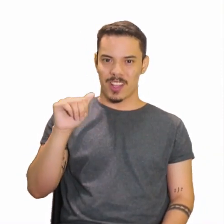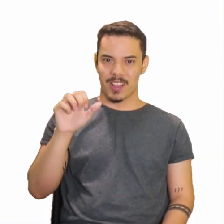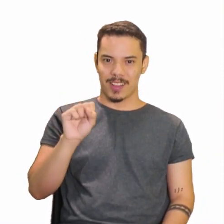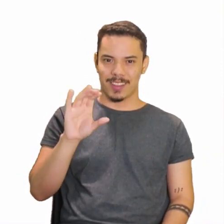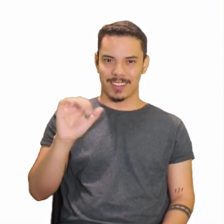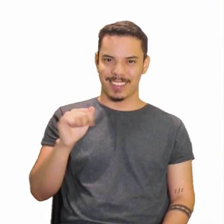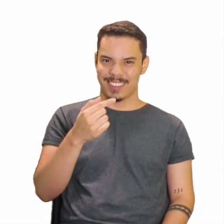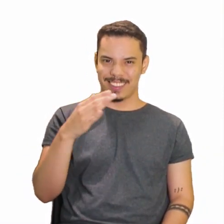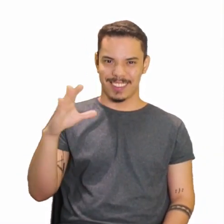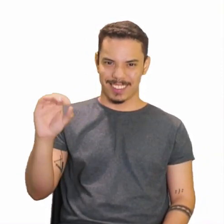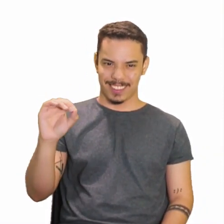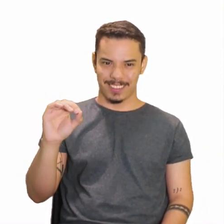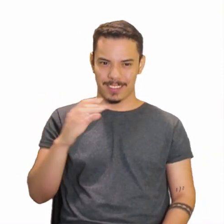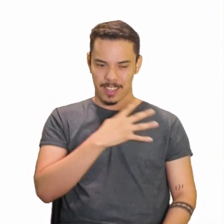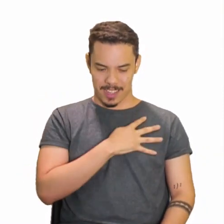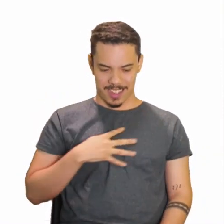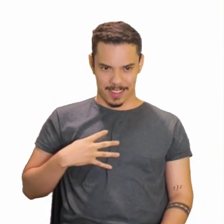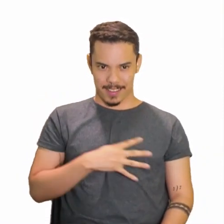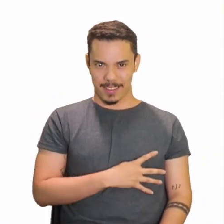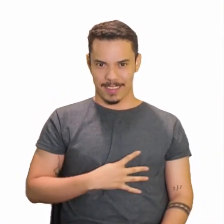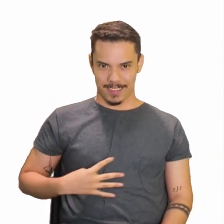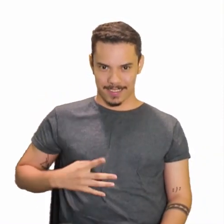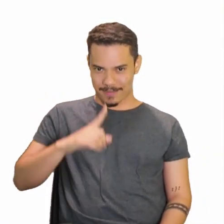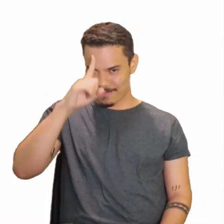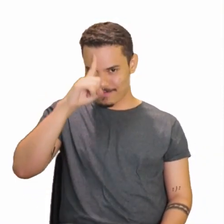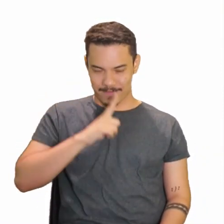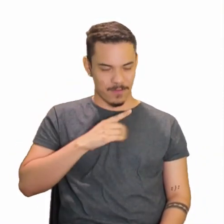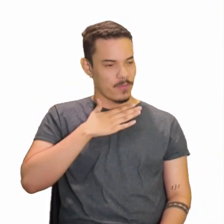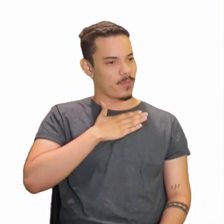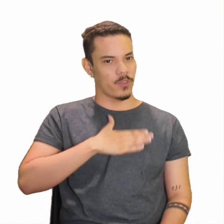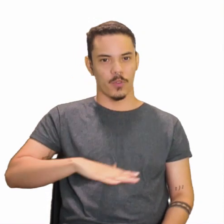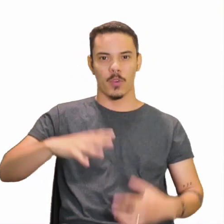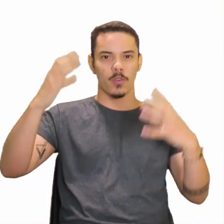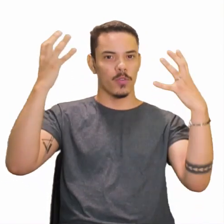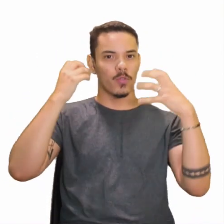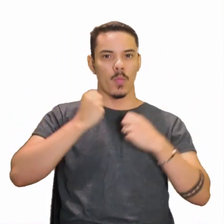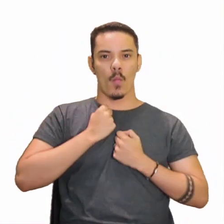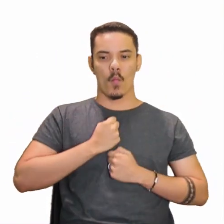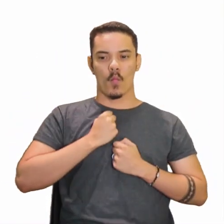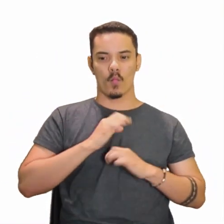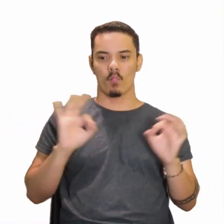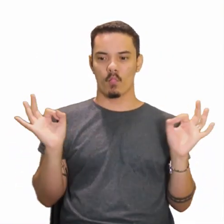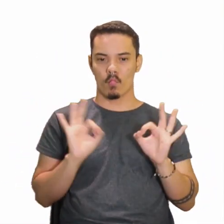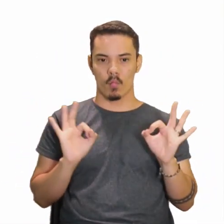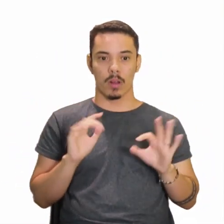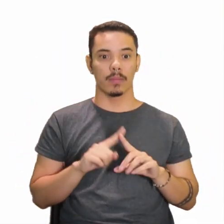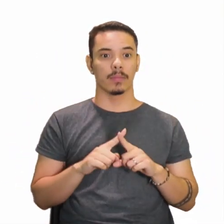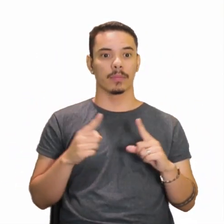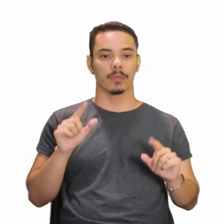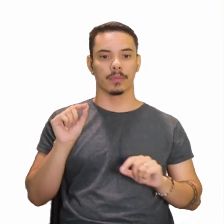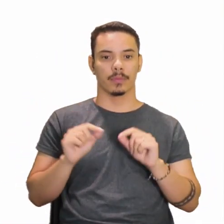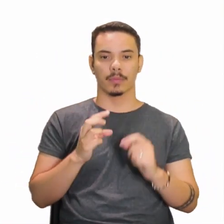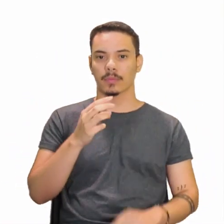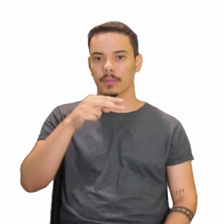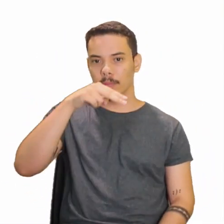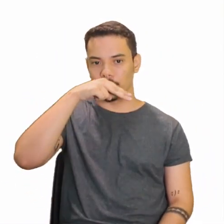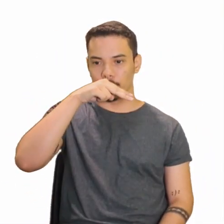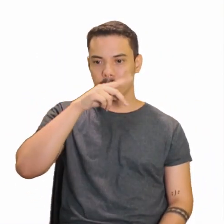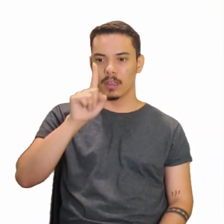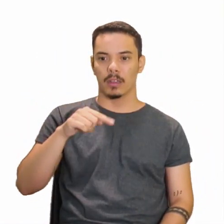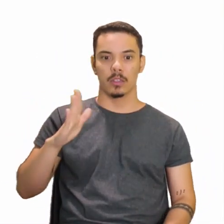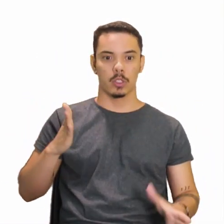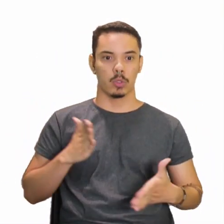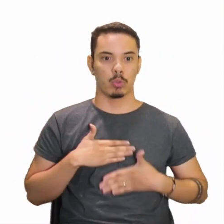Cascão já diz tudo, né, amado? Cascão, que não gosta de tomar banho. Mas o que a Mônica fica surpresa, né?